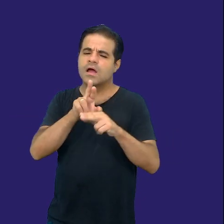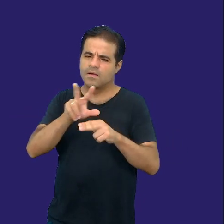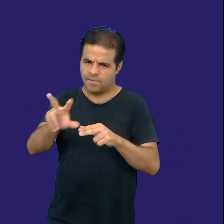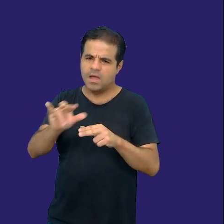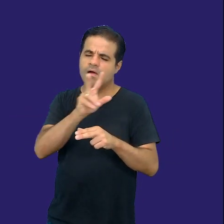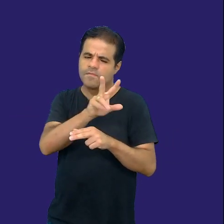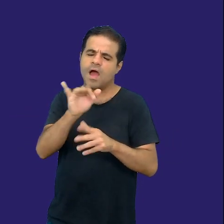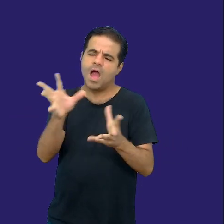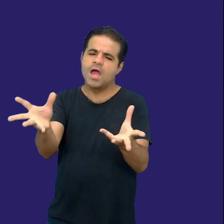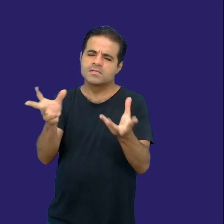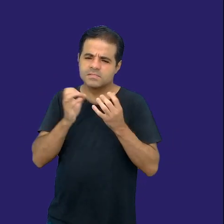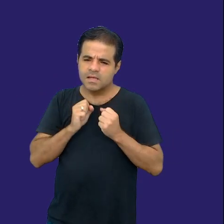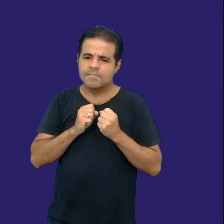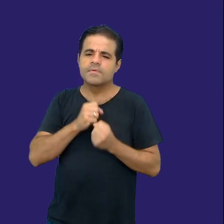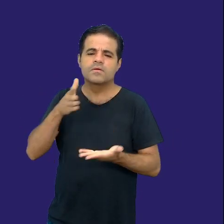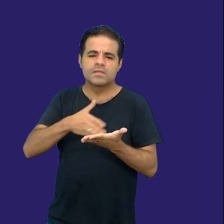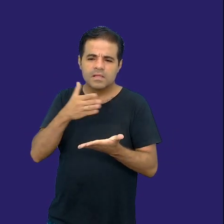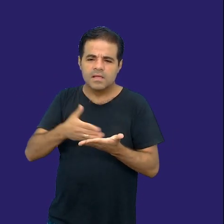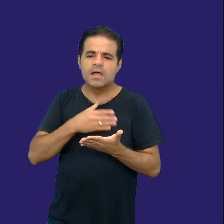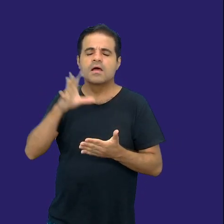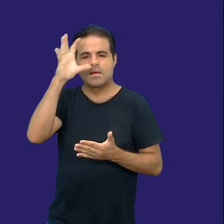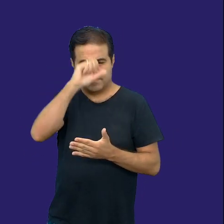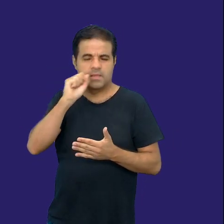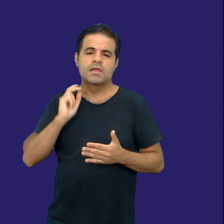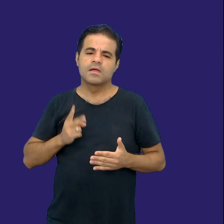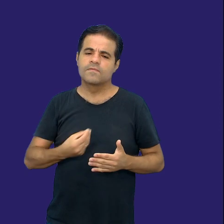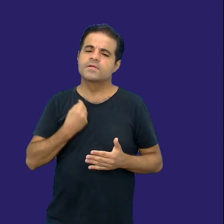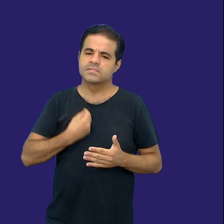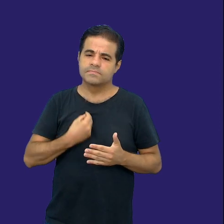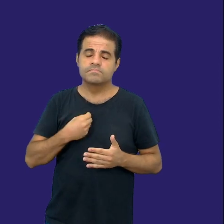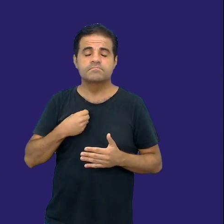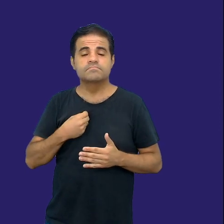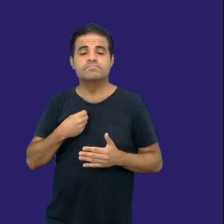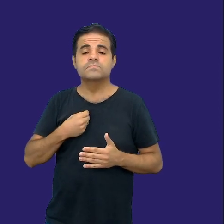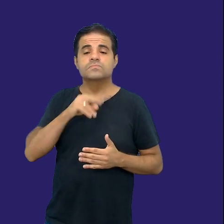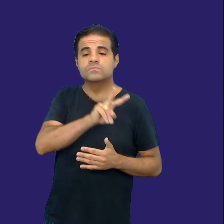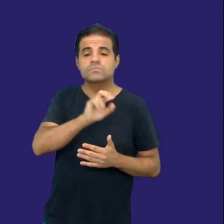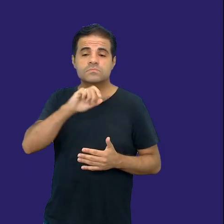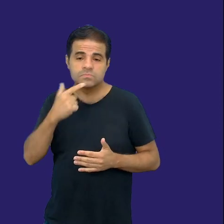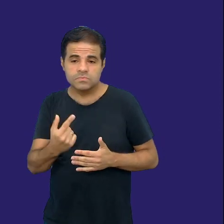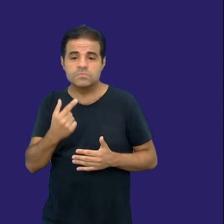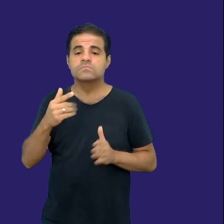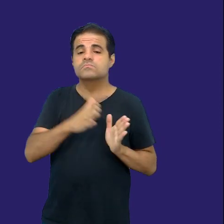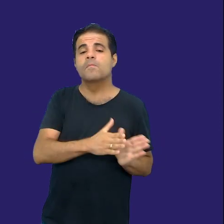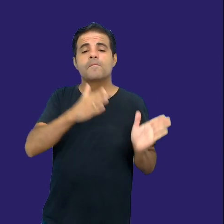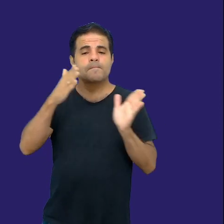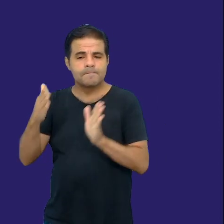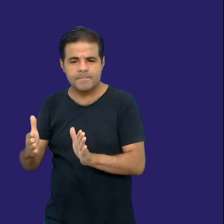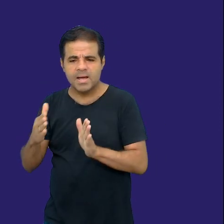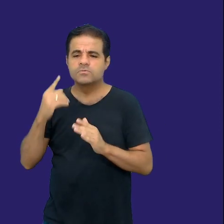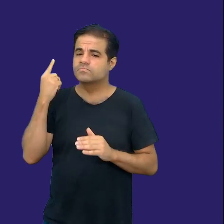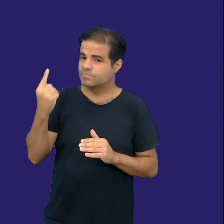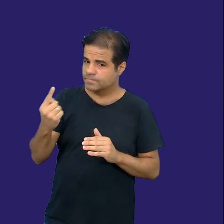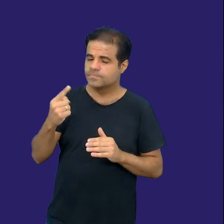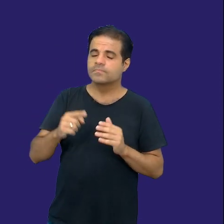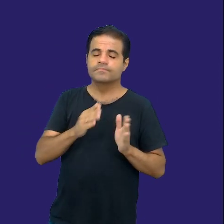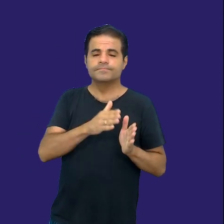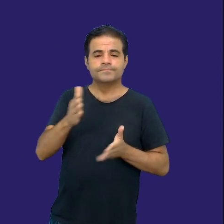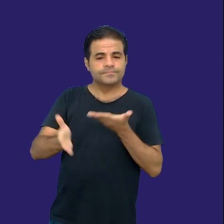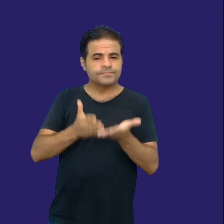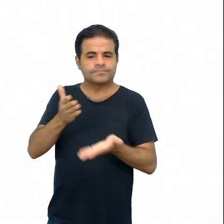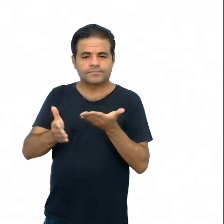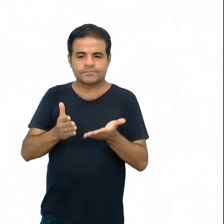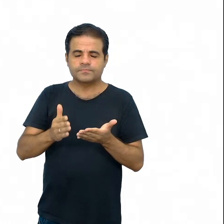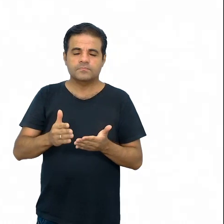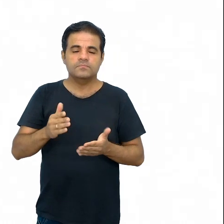receber aí, o Caderno do Aprender Sempre. Estamos ainda no volume 1, parte 1, né, tratando aí da sequência de